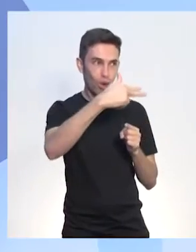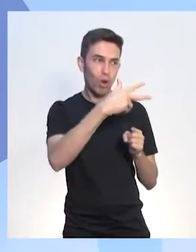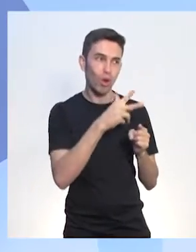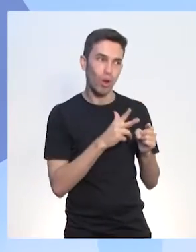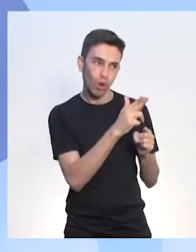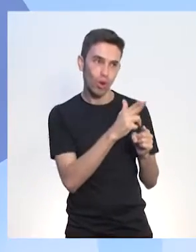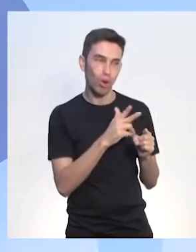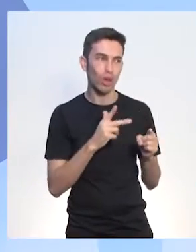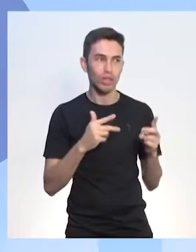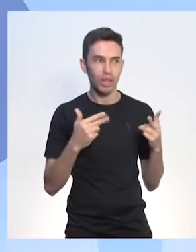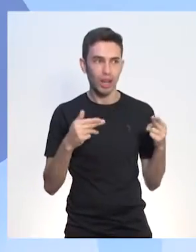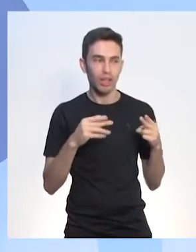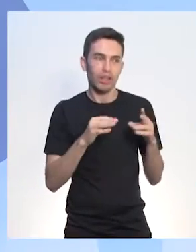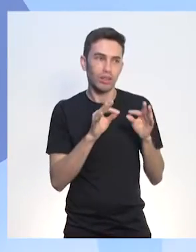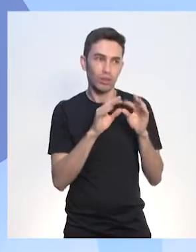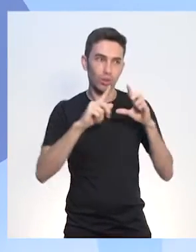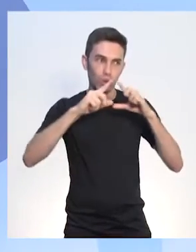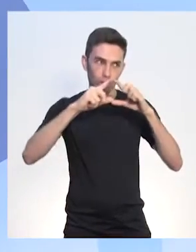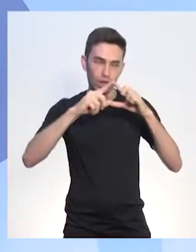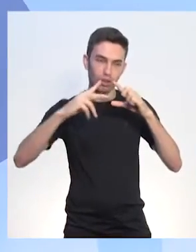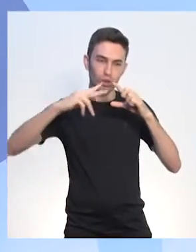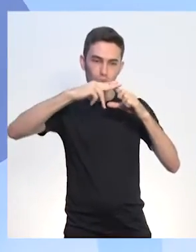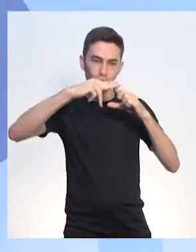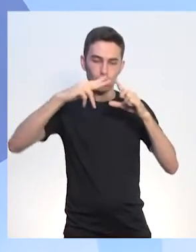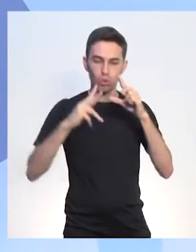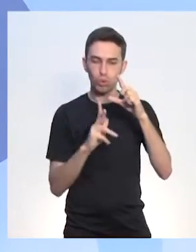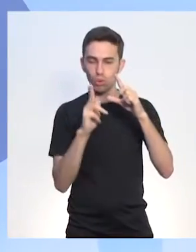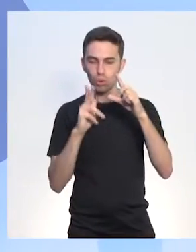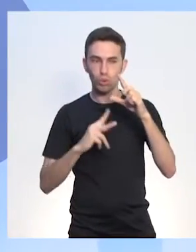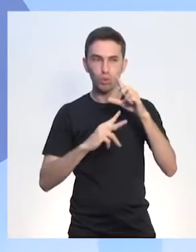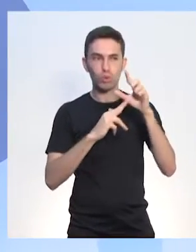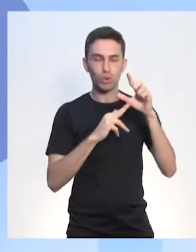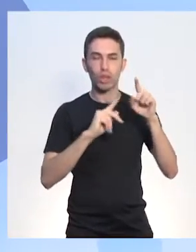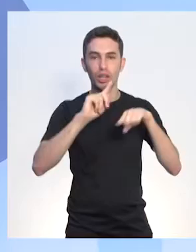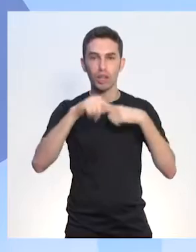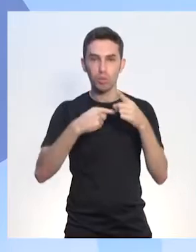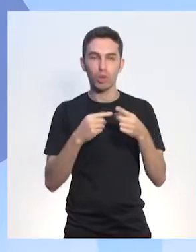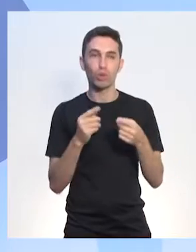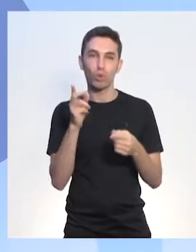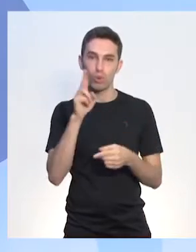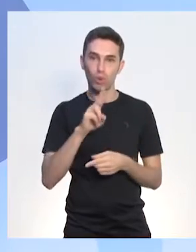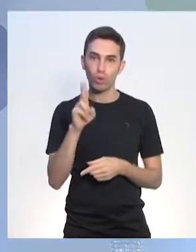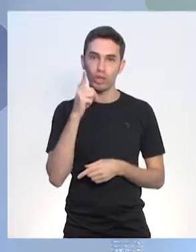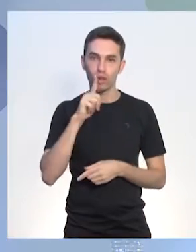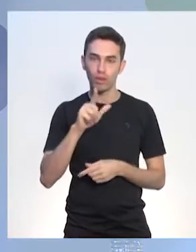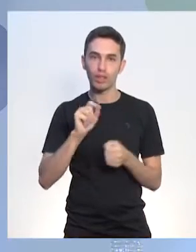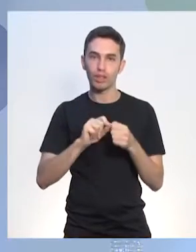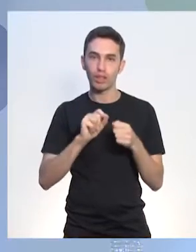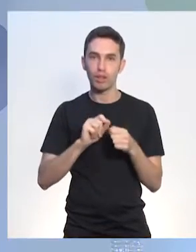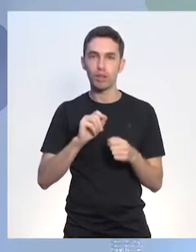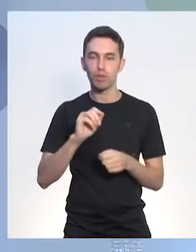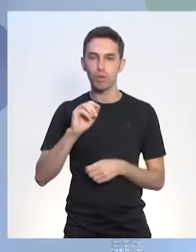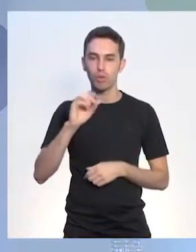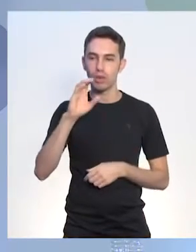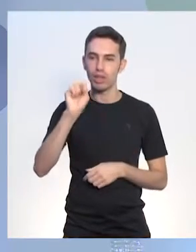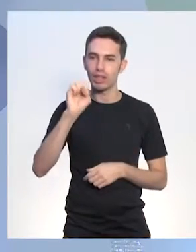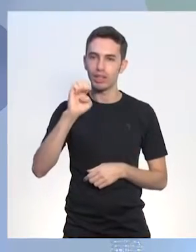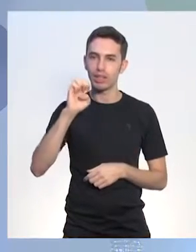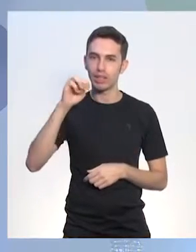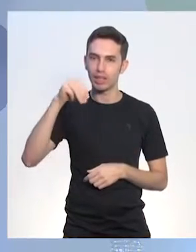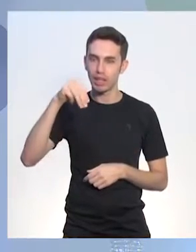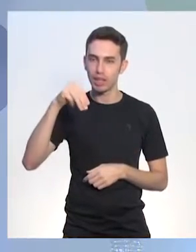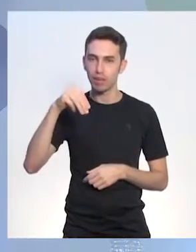das pontas, extremidades dos ângulos, recortamos e fizemos uma semicircunferência. Exatamente, que é exatamente essa ideia, para